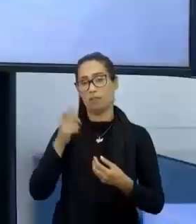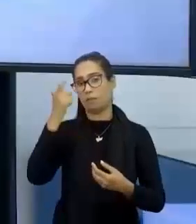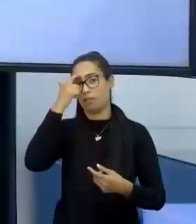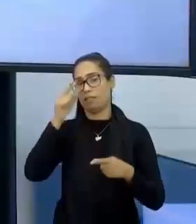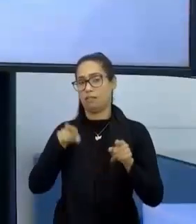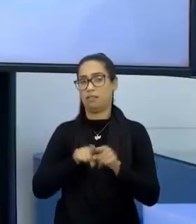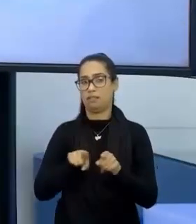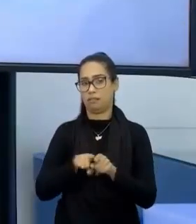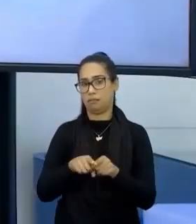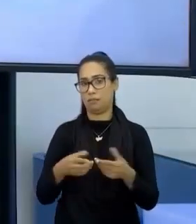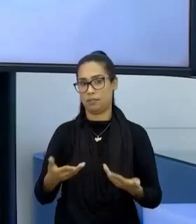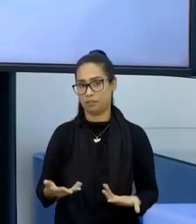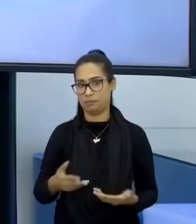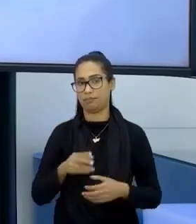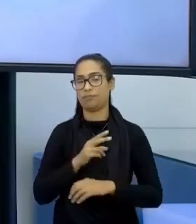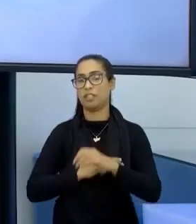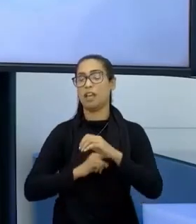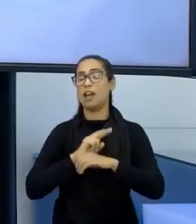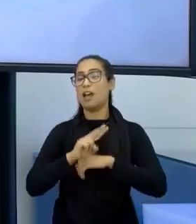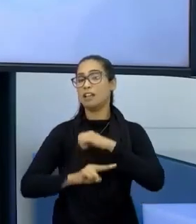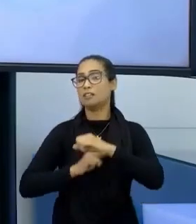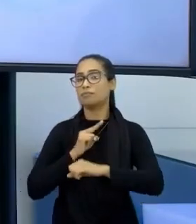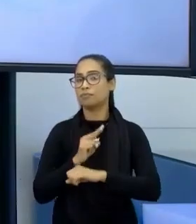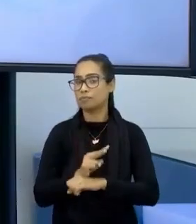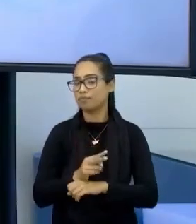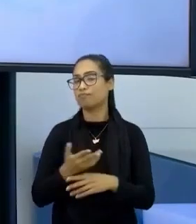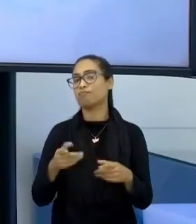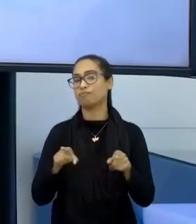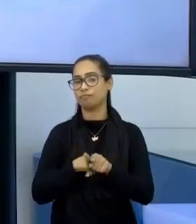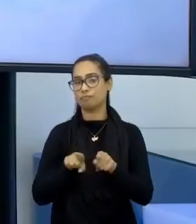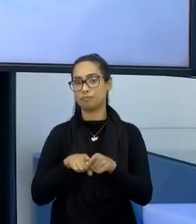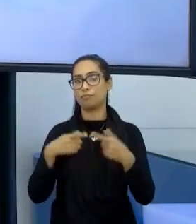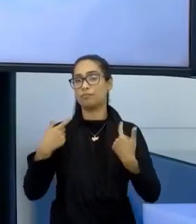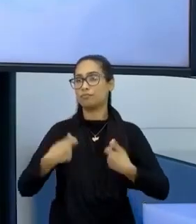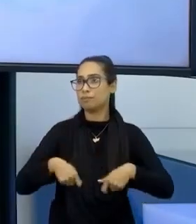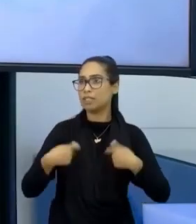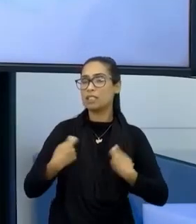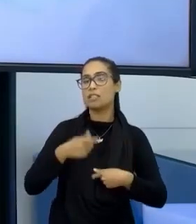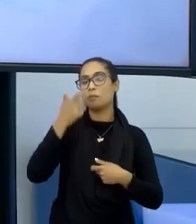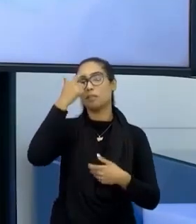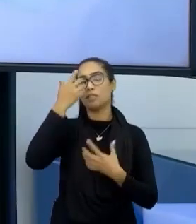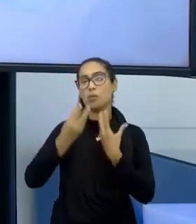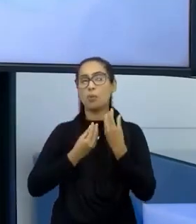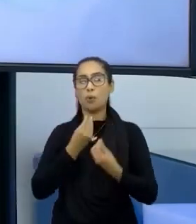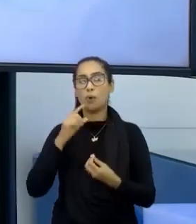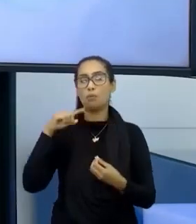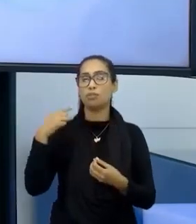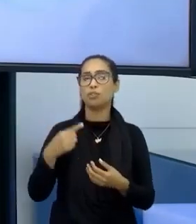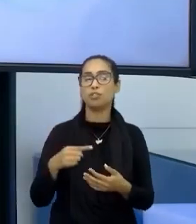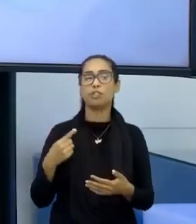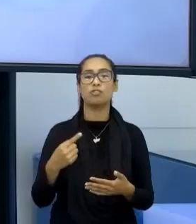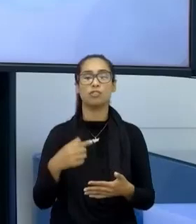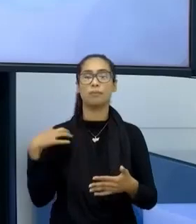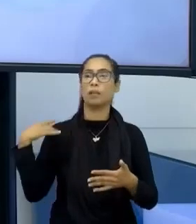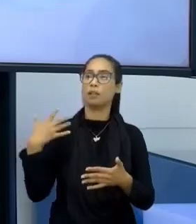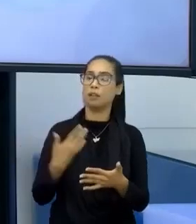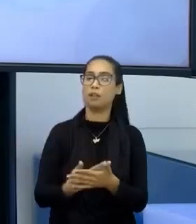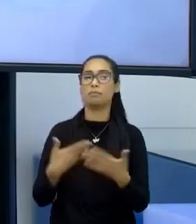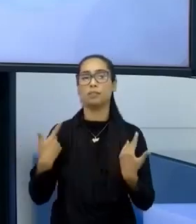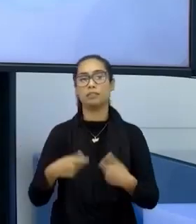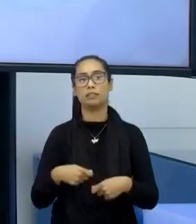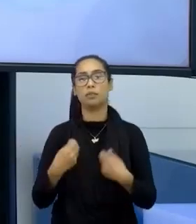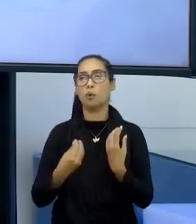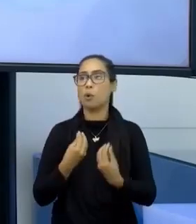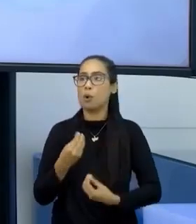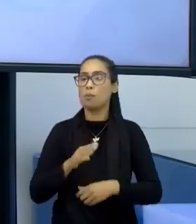ideia sustentável, de que nós temos que cuidar daquela água que nós utilizamos no nosso dia a dia, nas tarefas domésticas, no